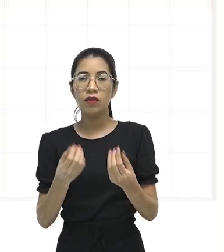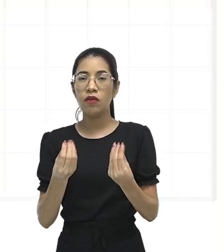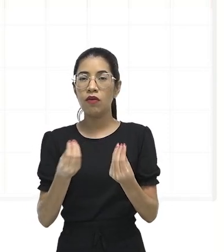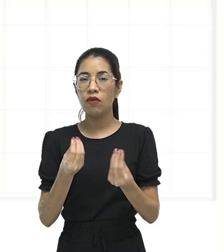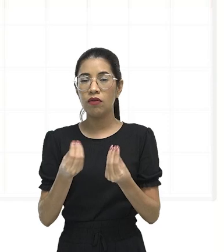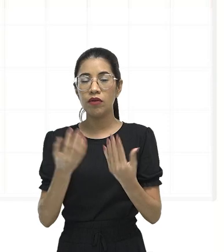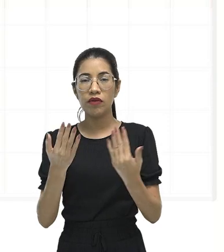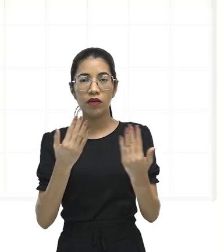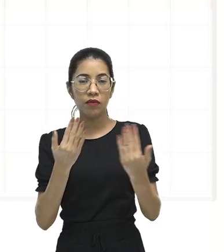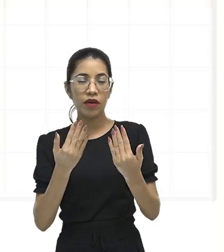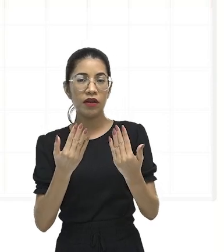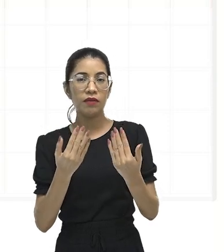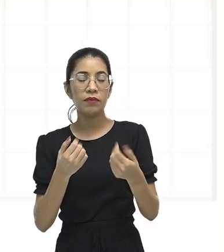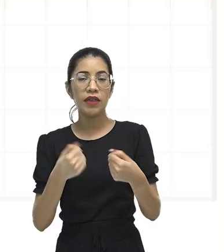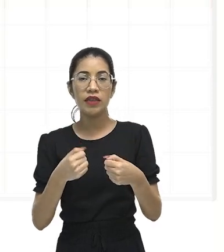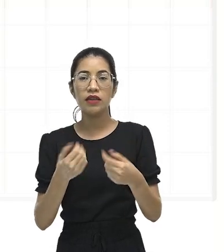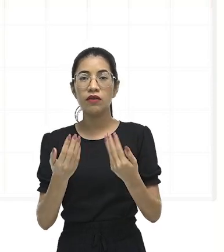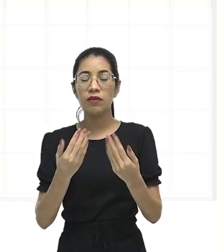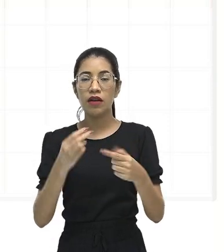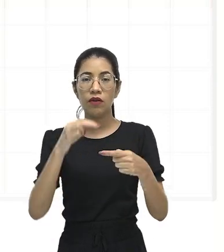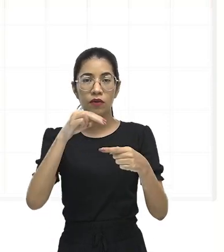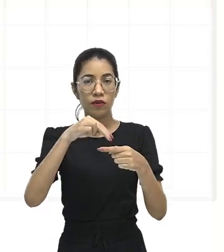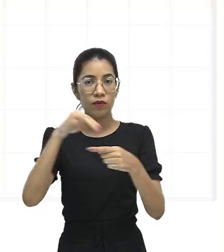Compare os numeradores.